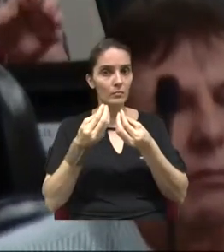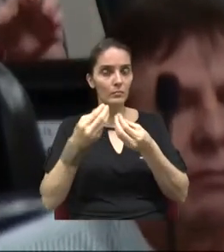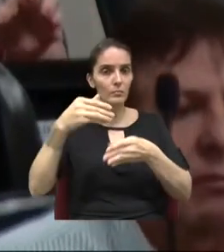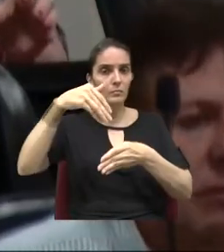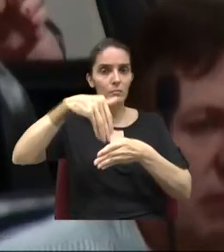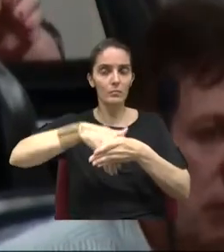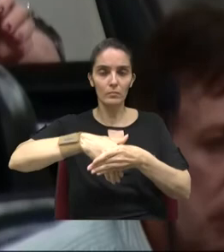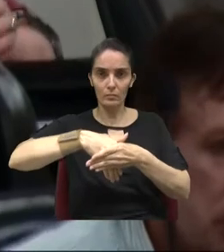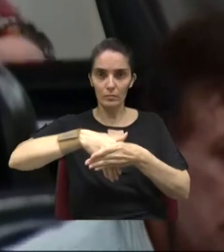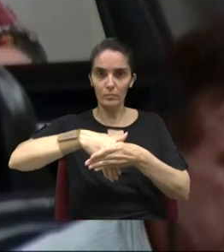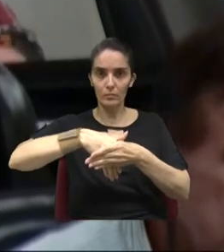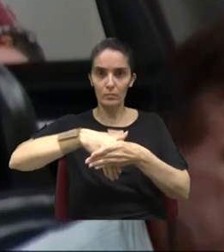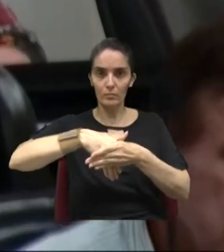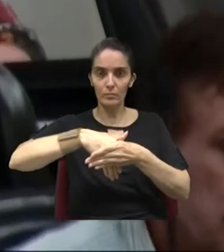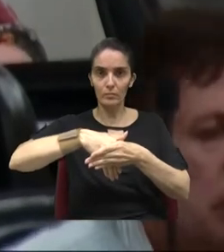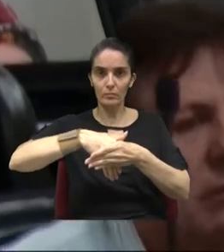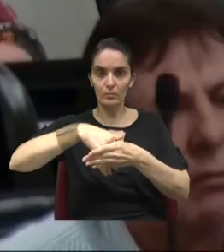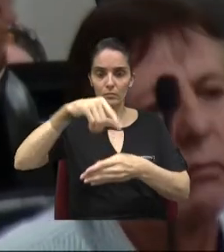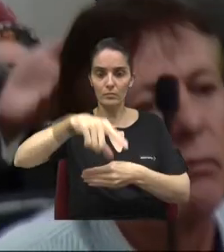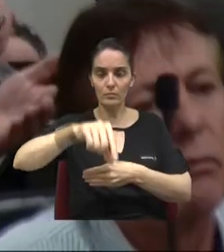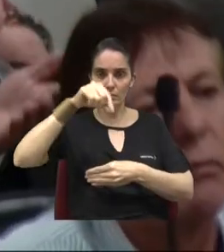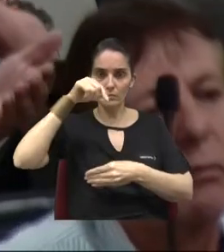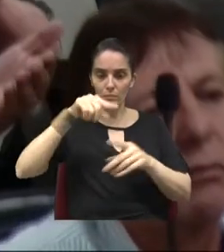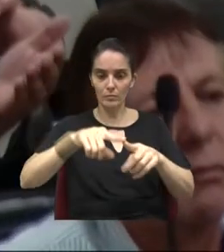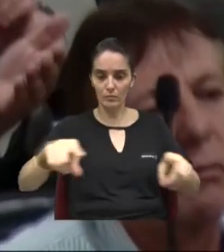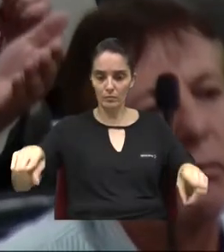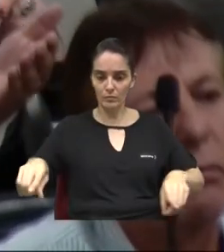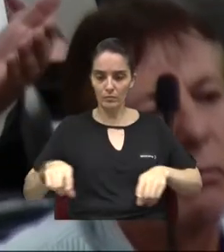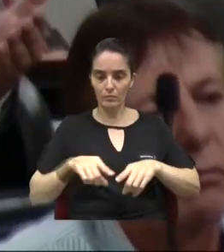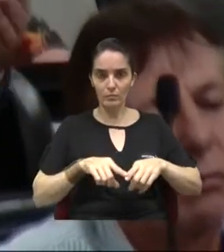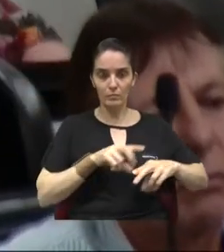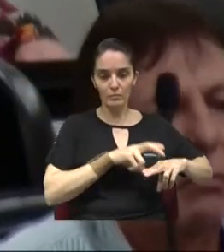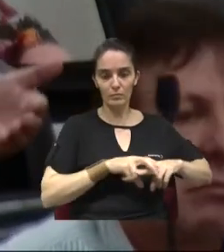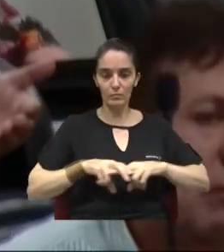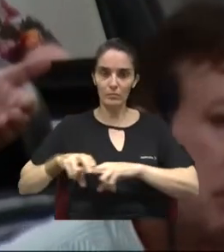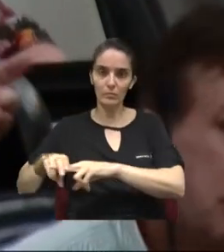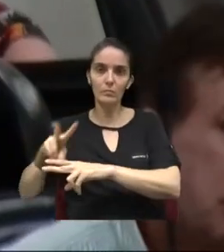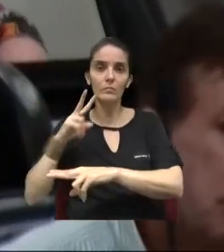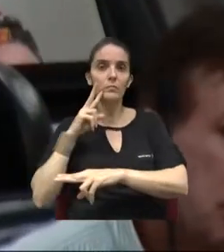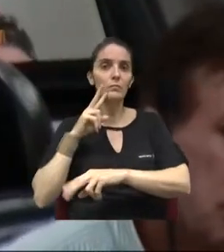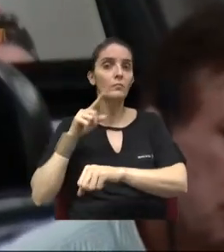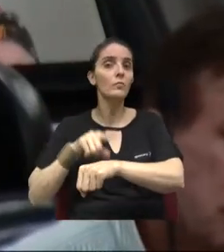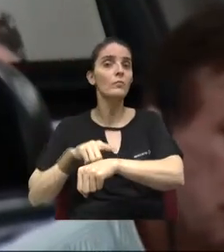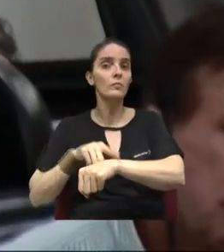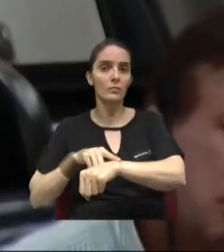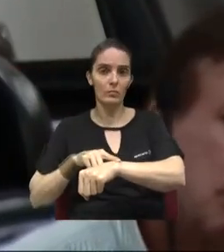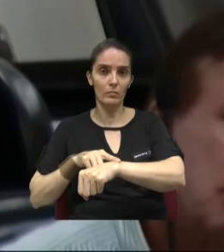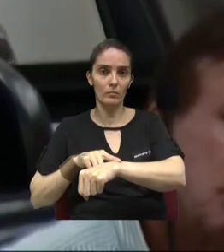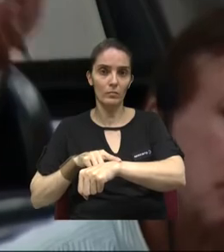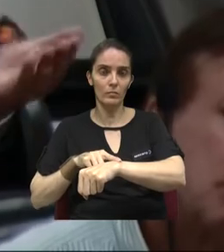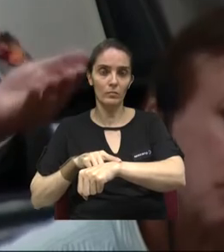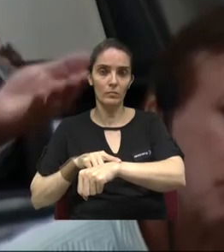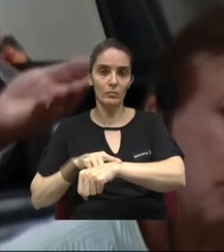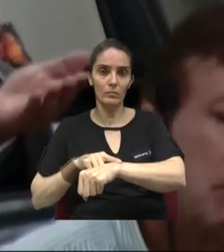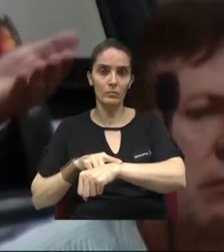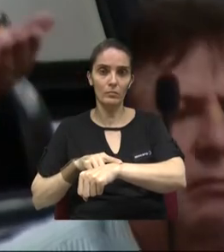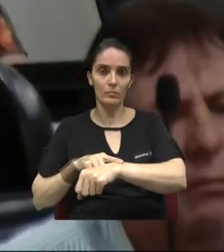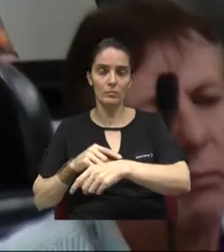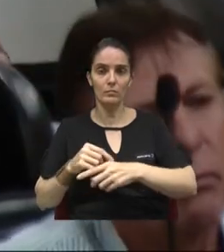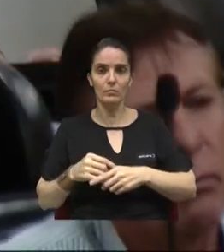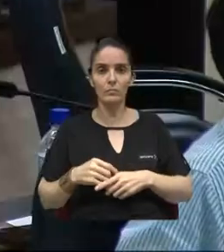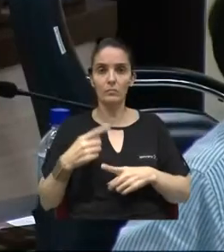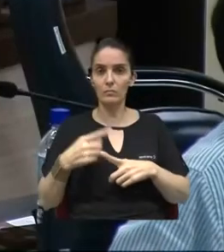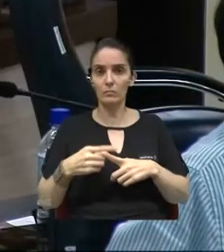votação da eleição da mesa na segunda-feira e qual o horário, para que nós não possamos nem